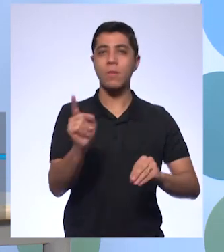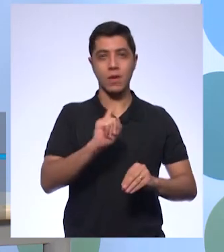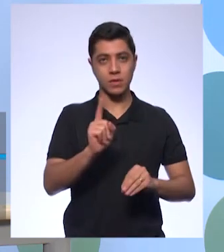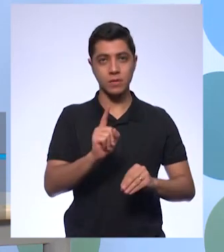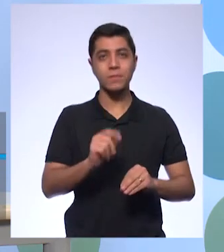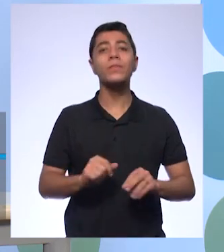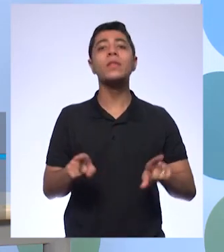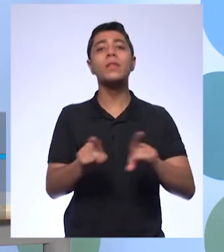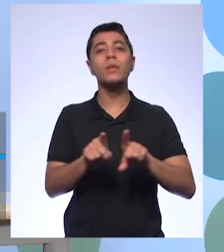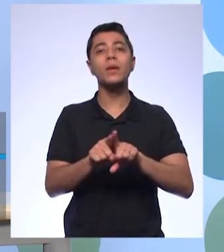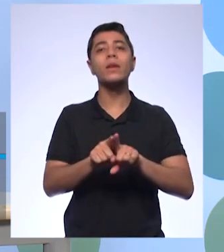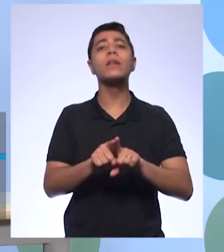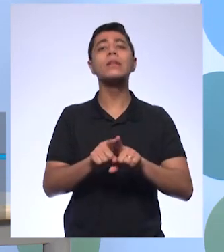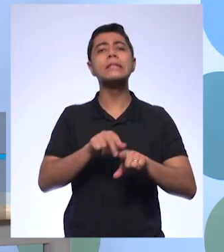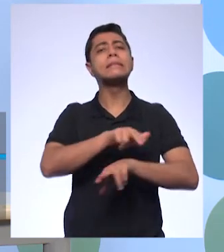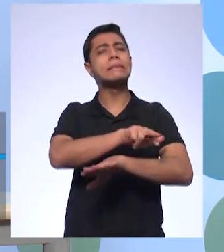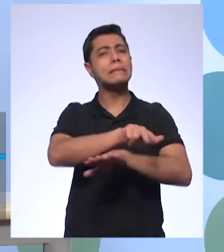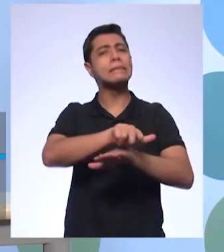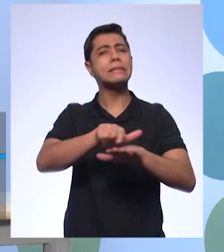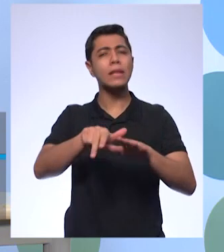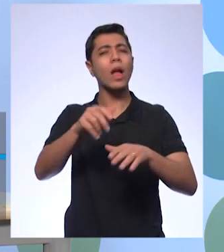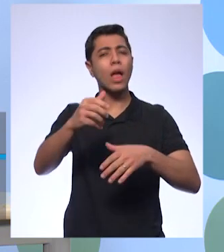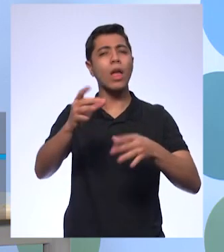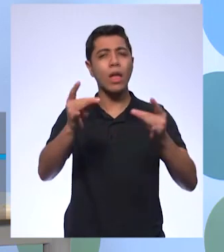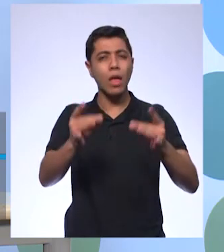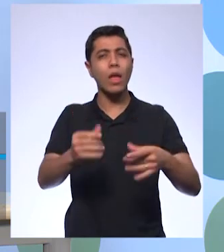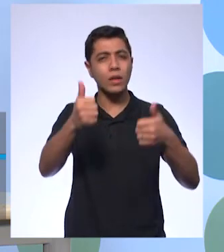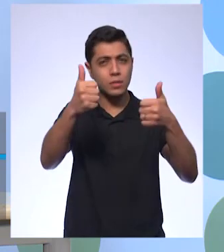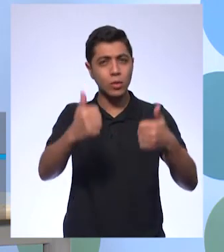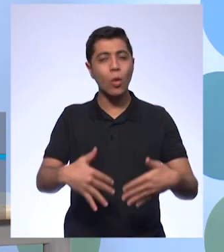Isso está dentro aí do contexto do